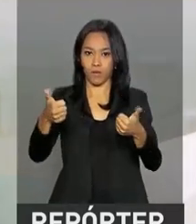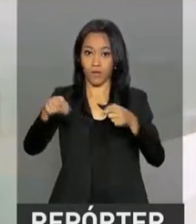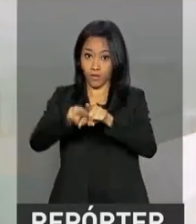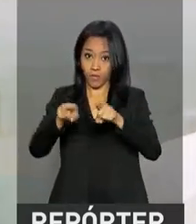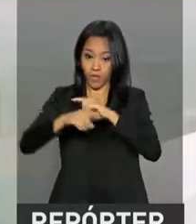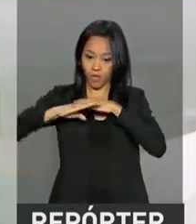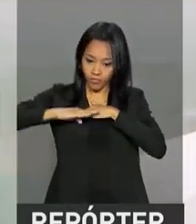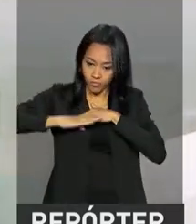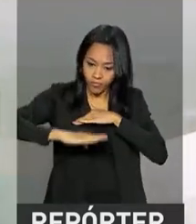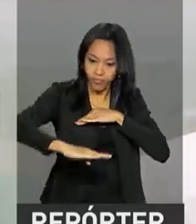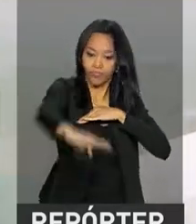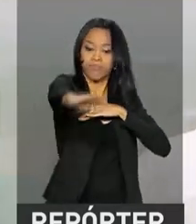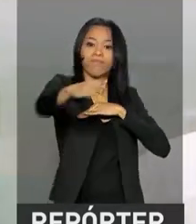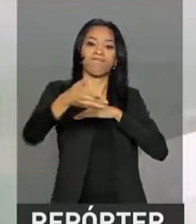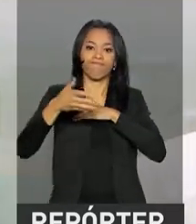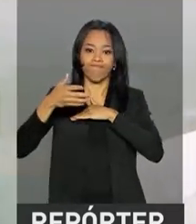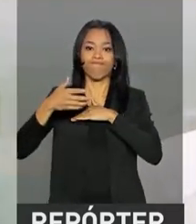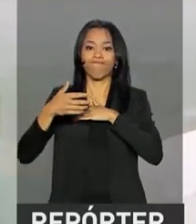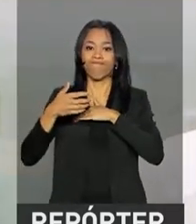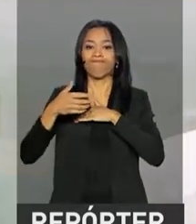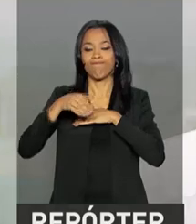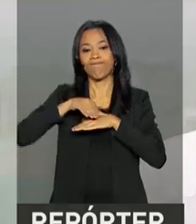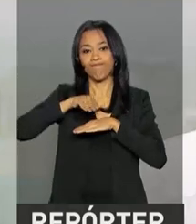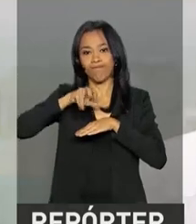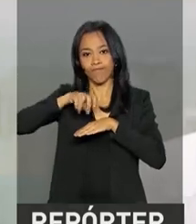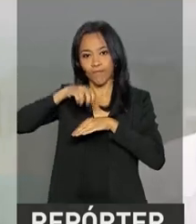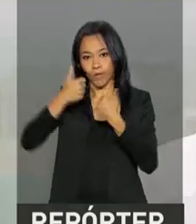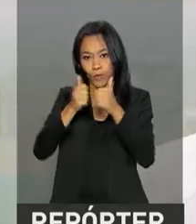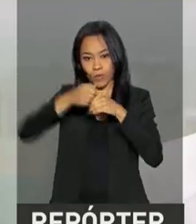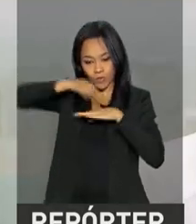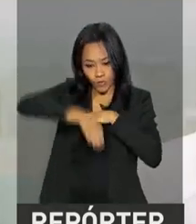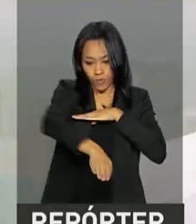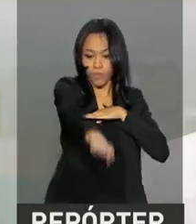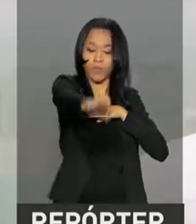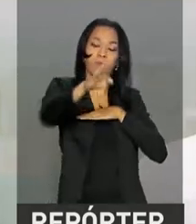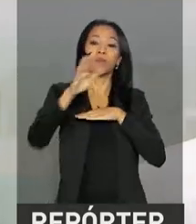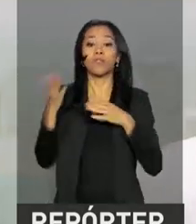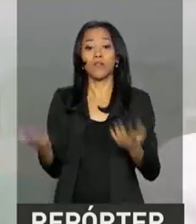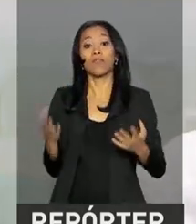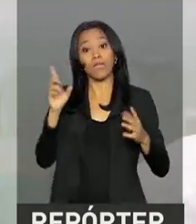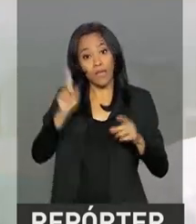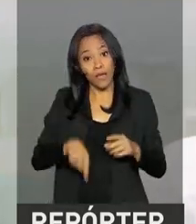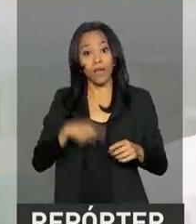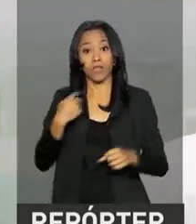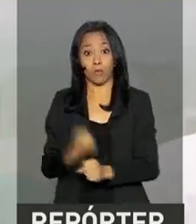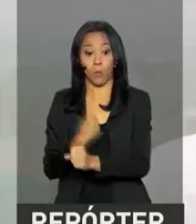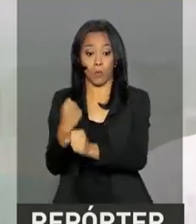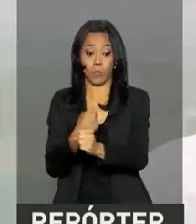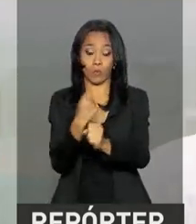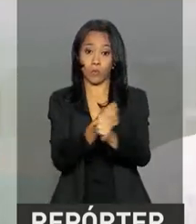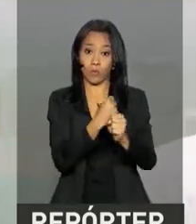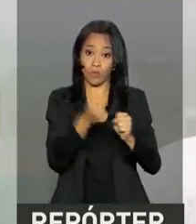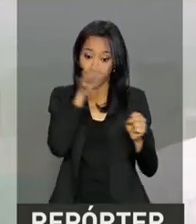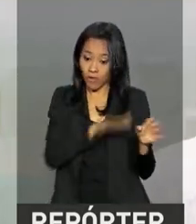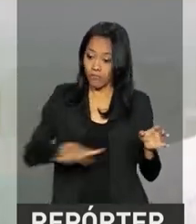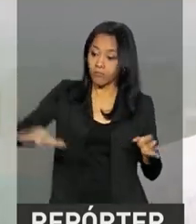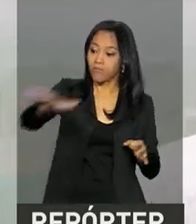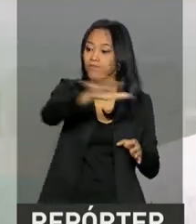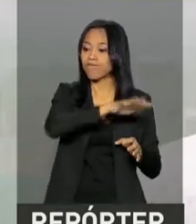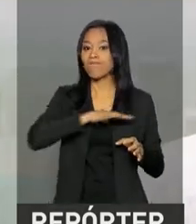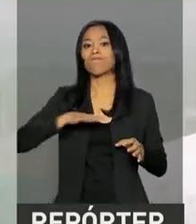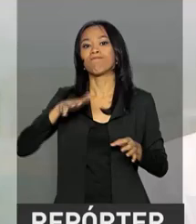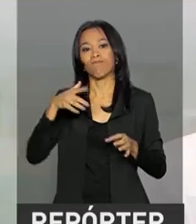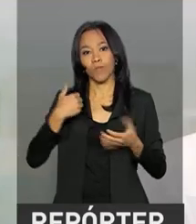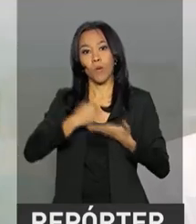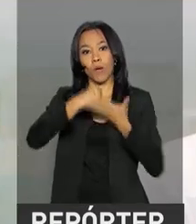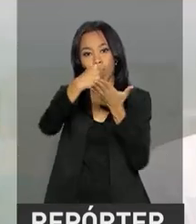pavimentações urbanas de várias regiões da cidade. Enfim, a cidade de Aracaju terá uma obra de ampla mobilidade urbana com apoio